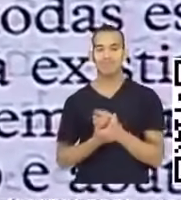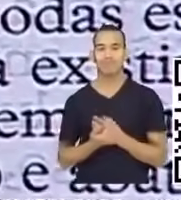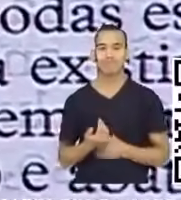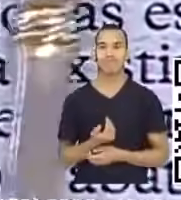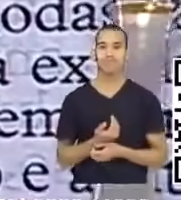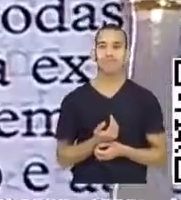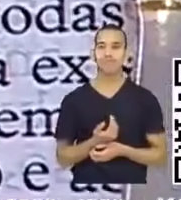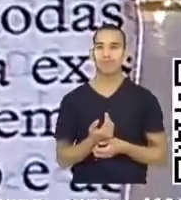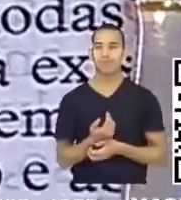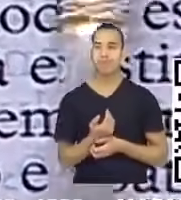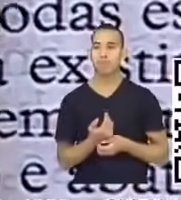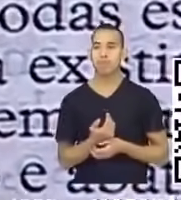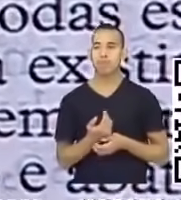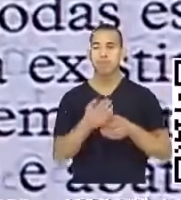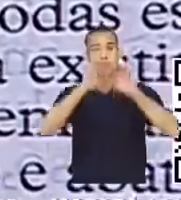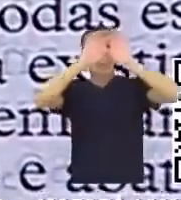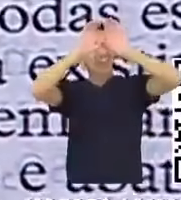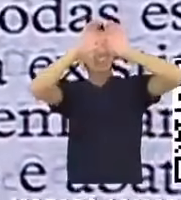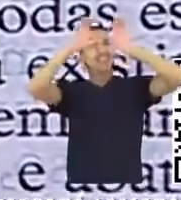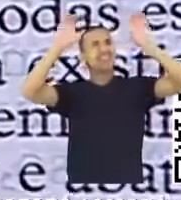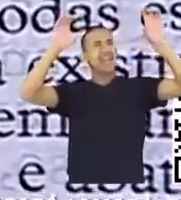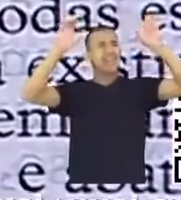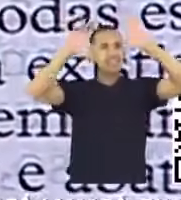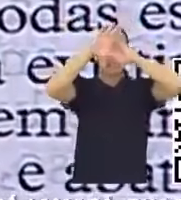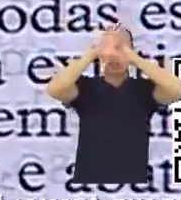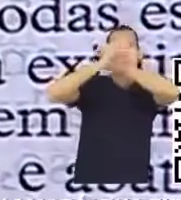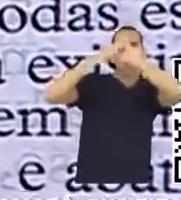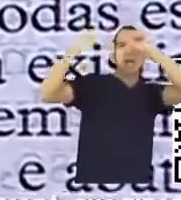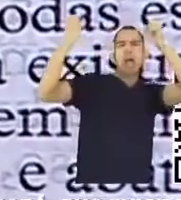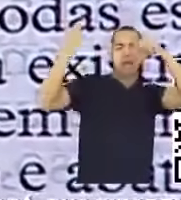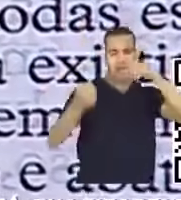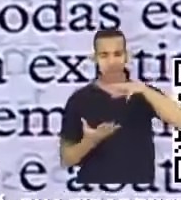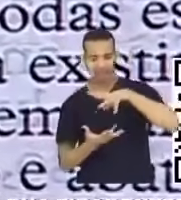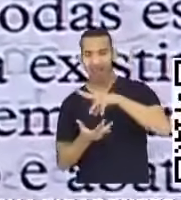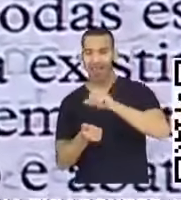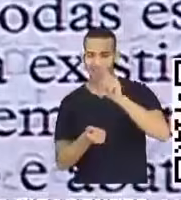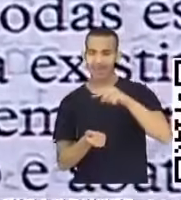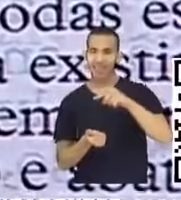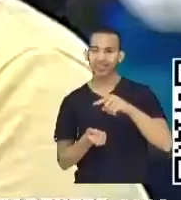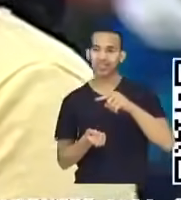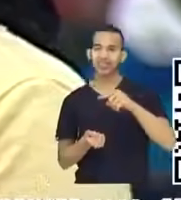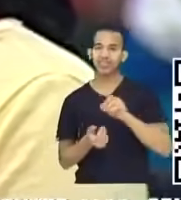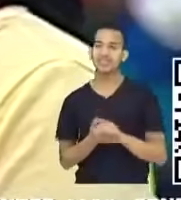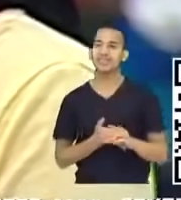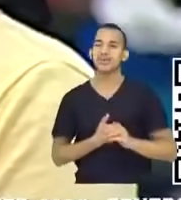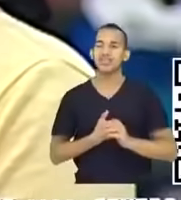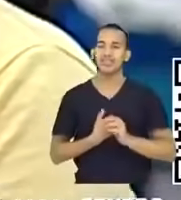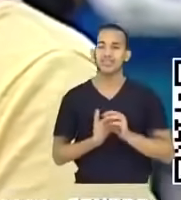e o céu é maior que a terra bom hein o